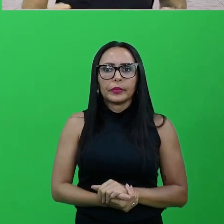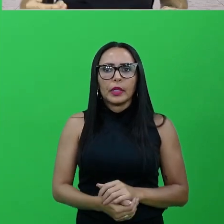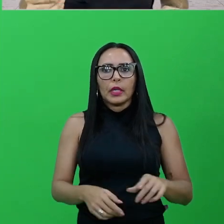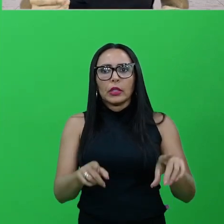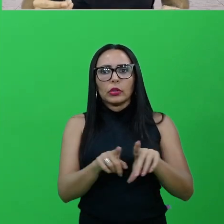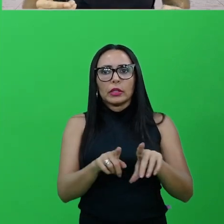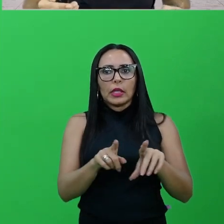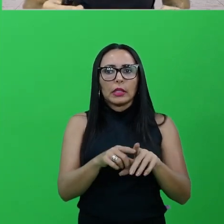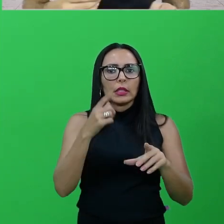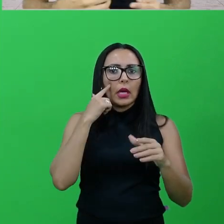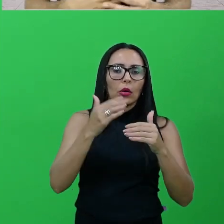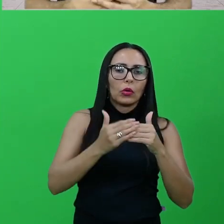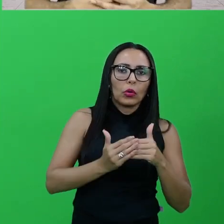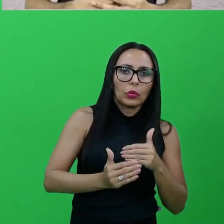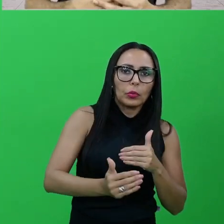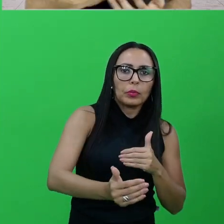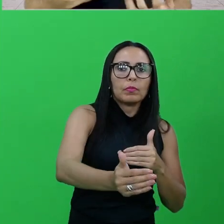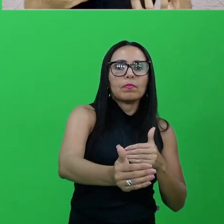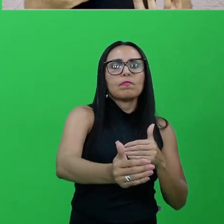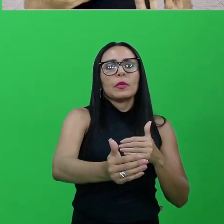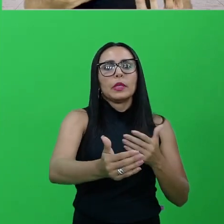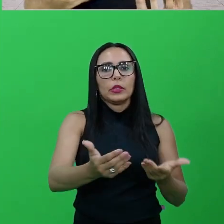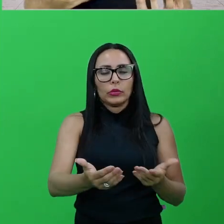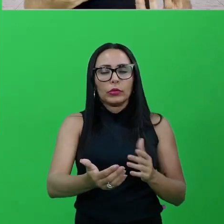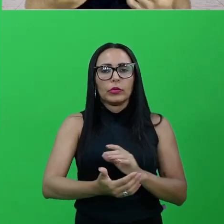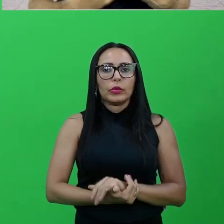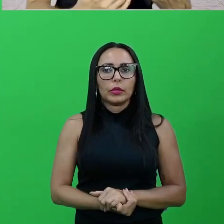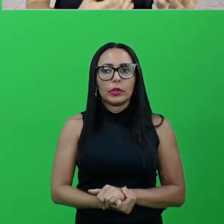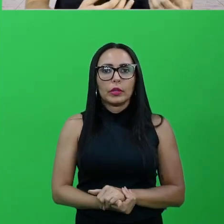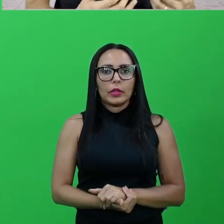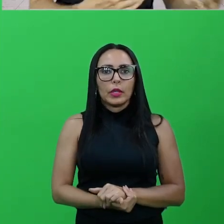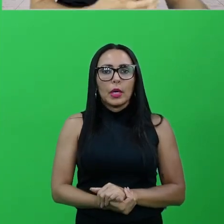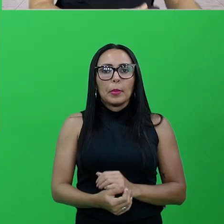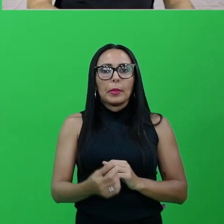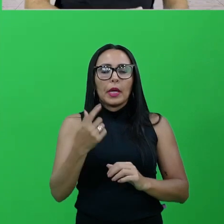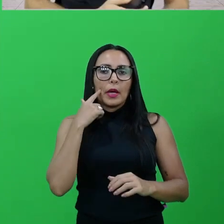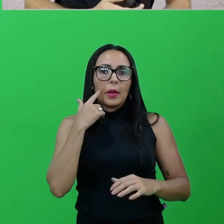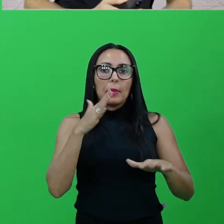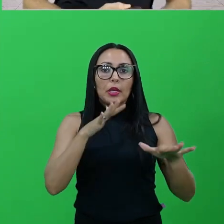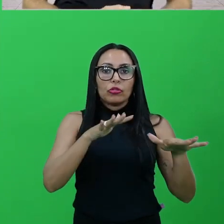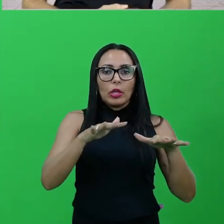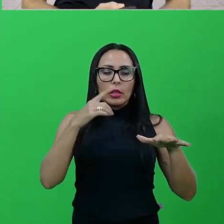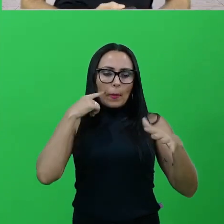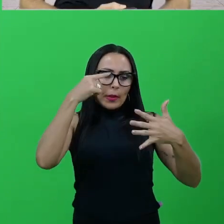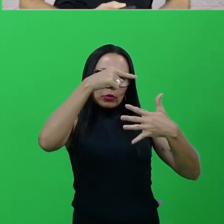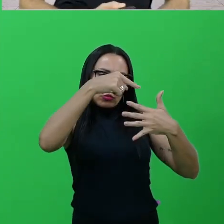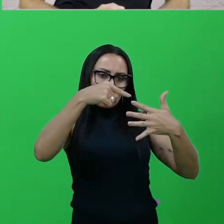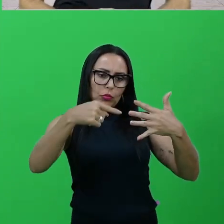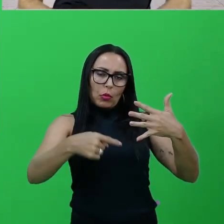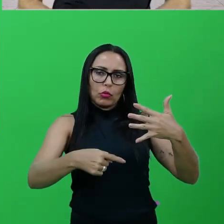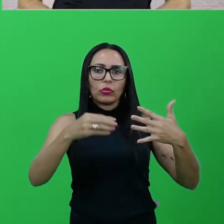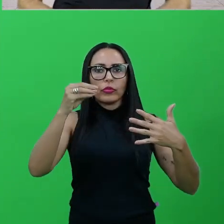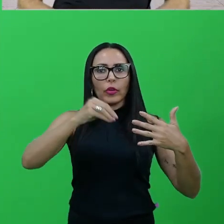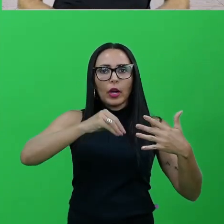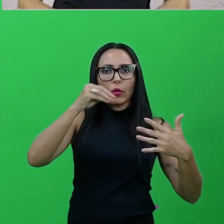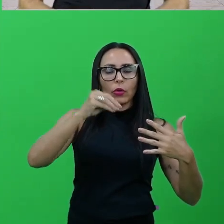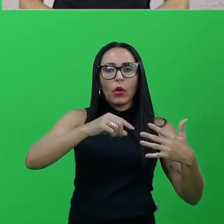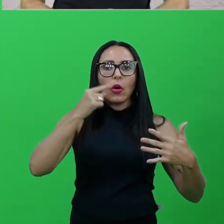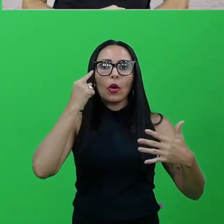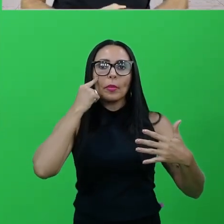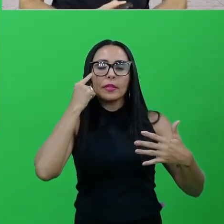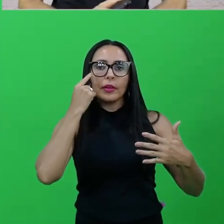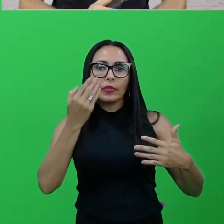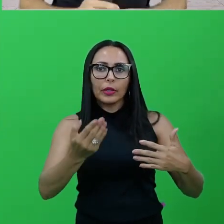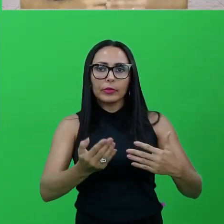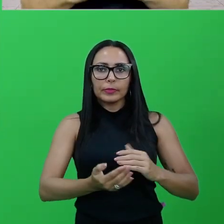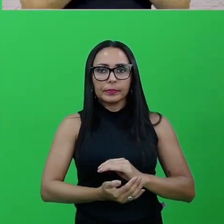ao longo de determinado período, né, para mexer, né, sobretudo nos pontos fracos observados a partir desse